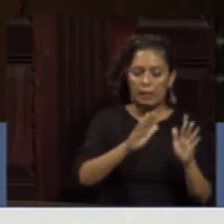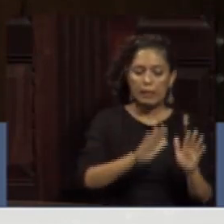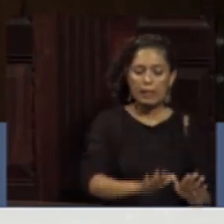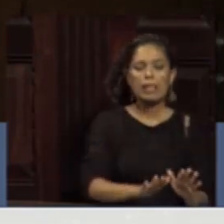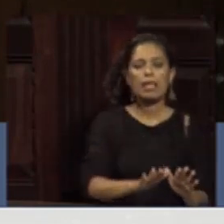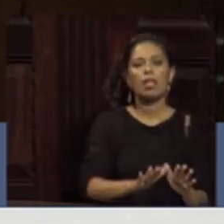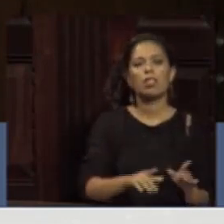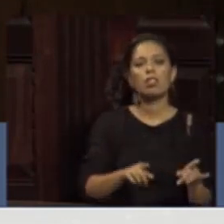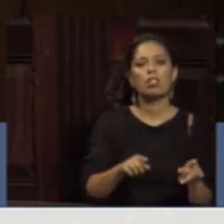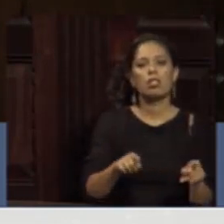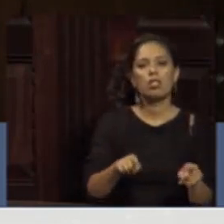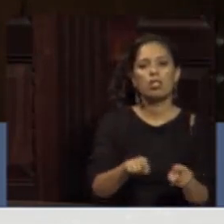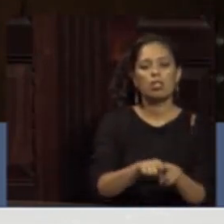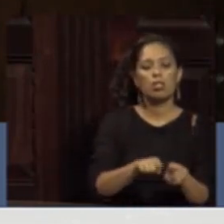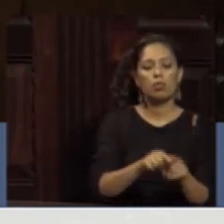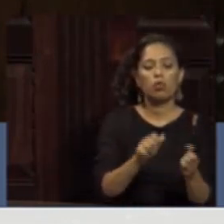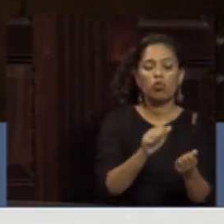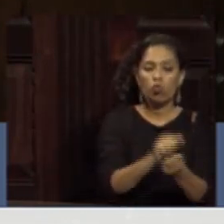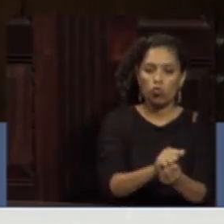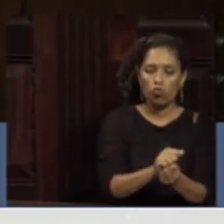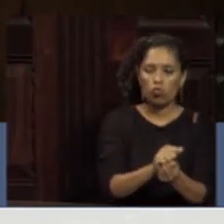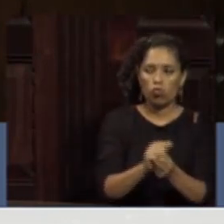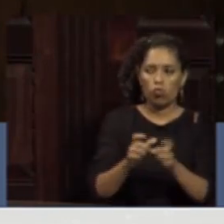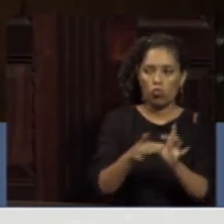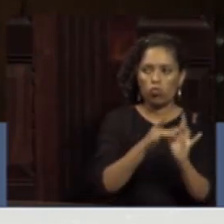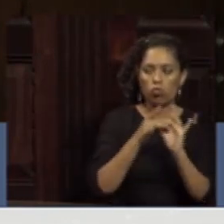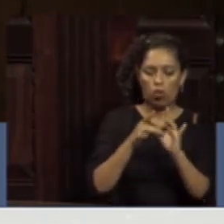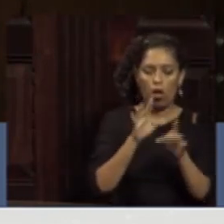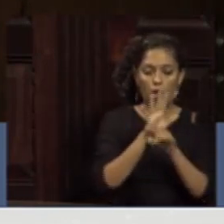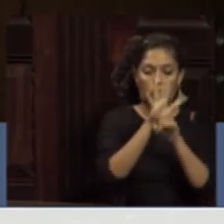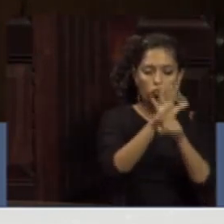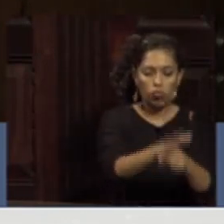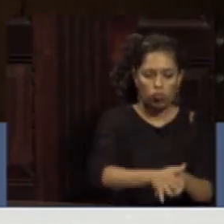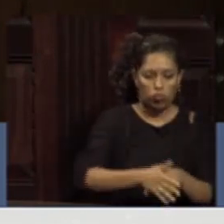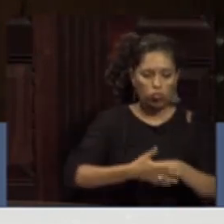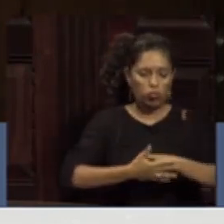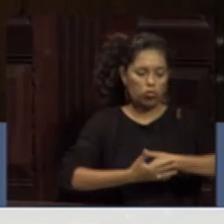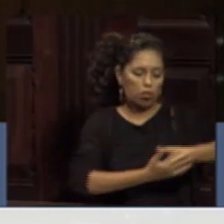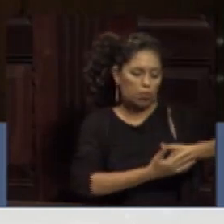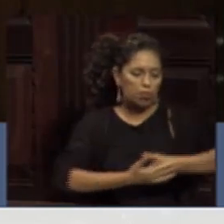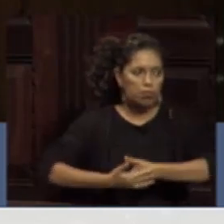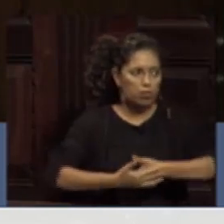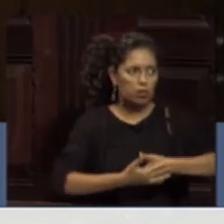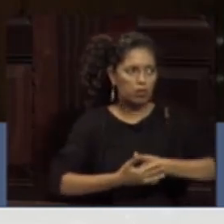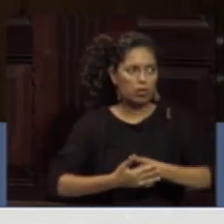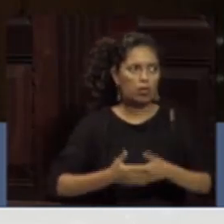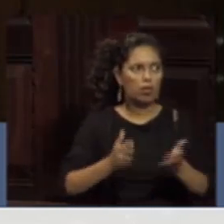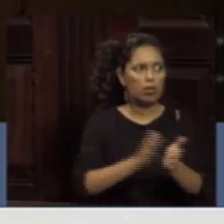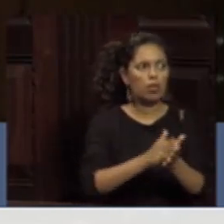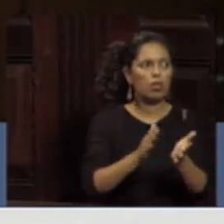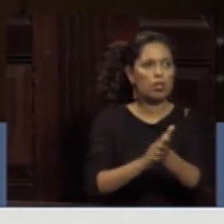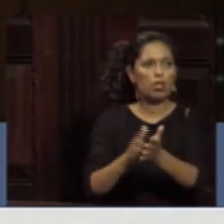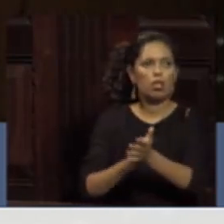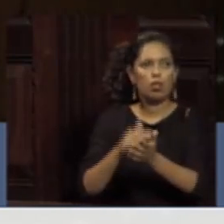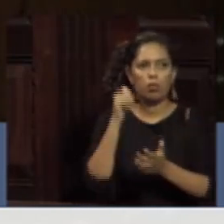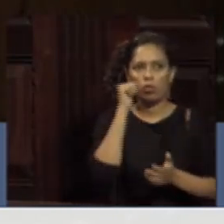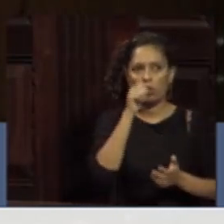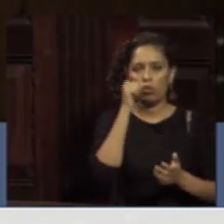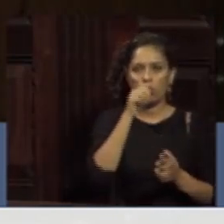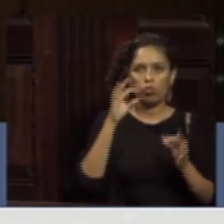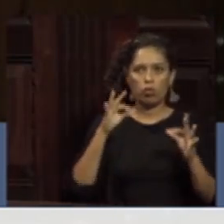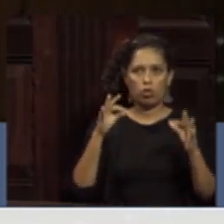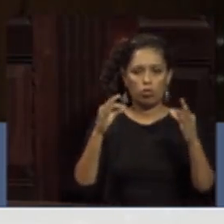primeiro momento, compartilhando os cuidados da criança. Então, parabéns a todas as mulheres por mais um dia de